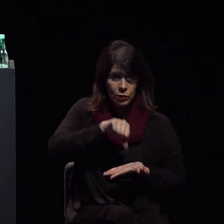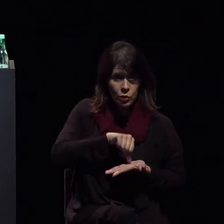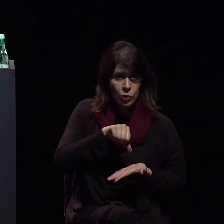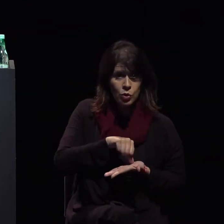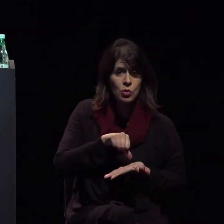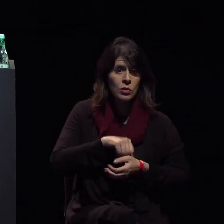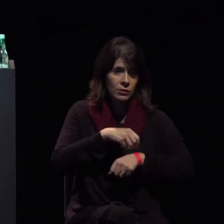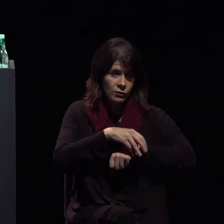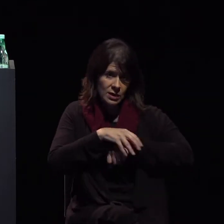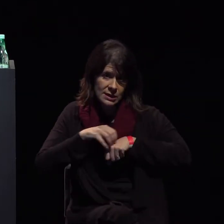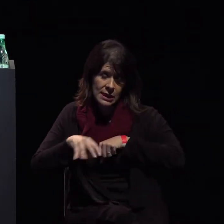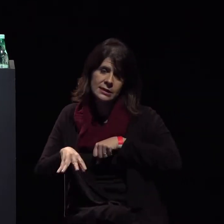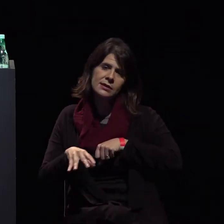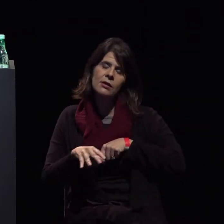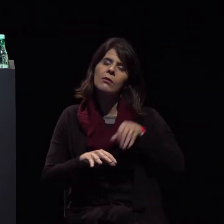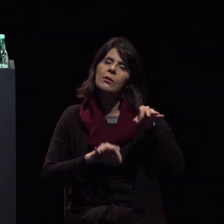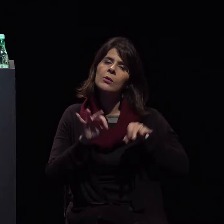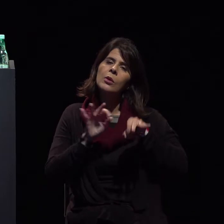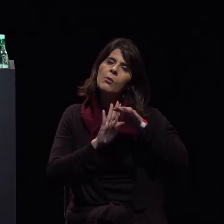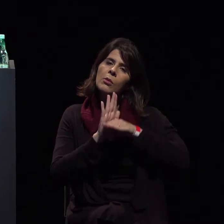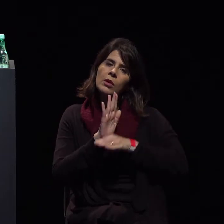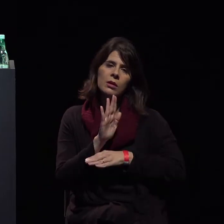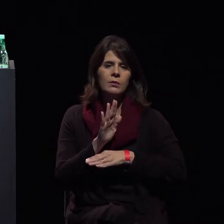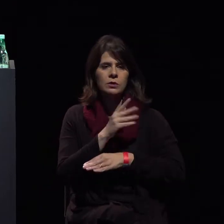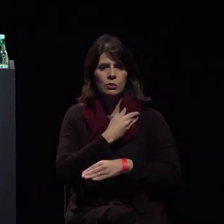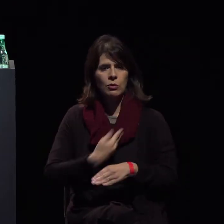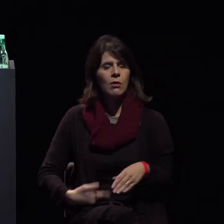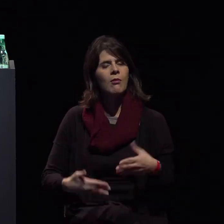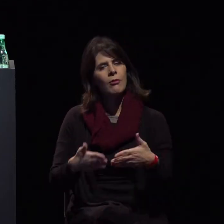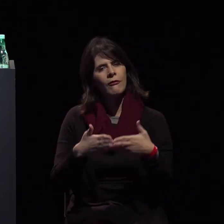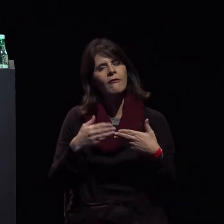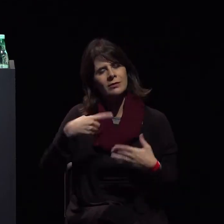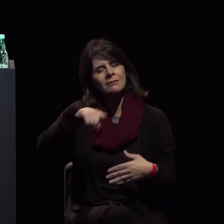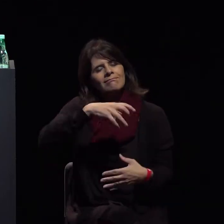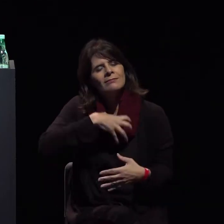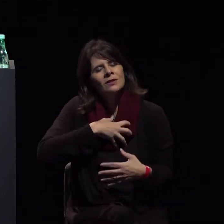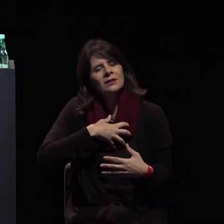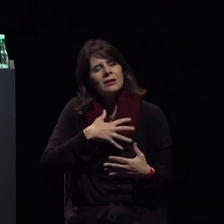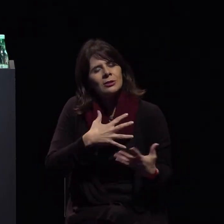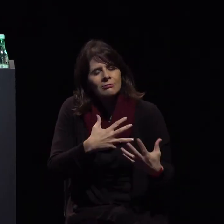Públicos, então, sintam-se acolhidos.